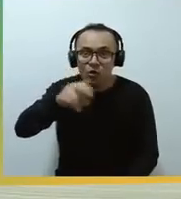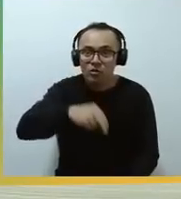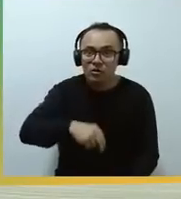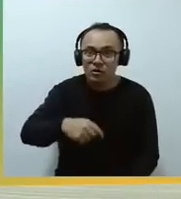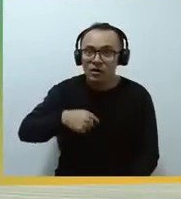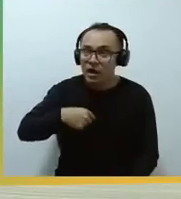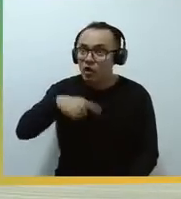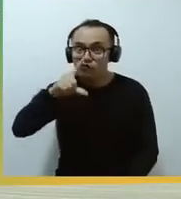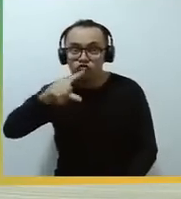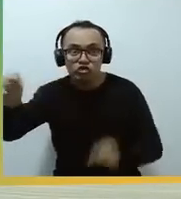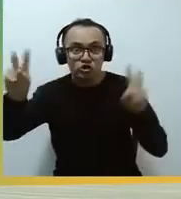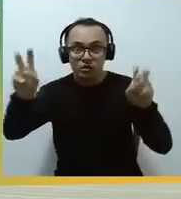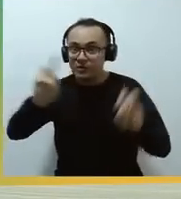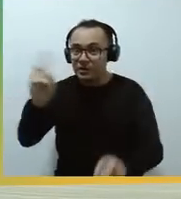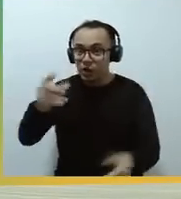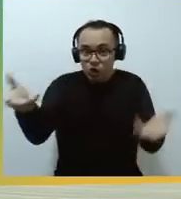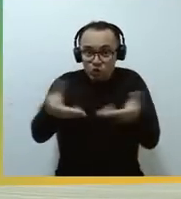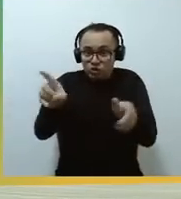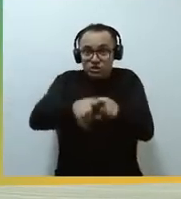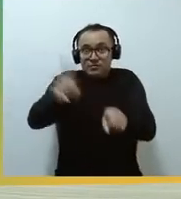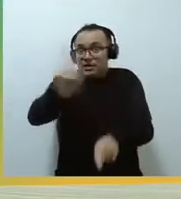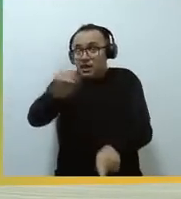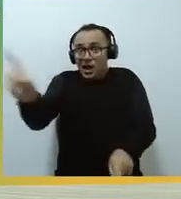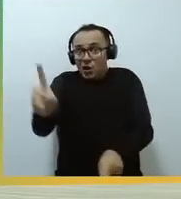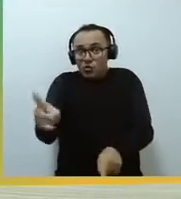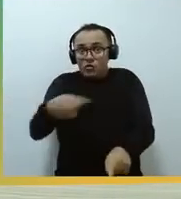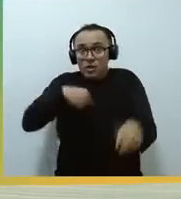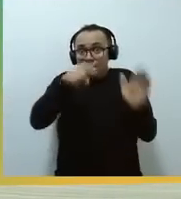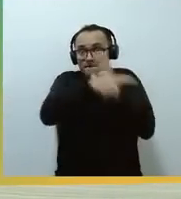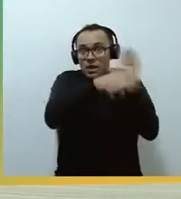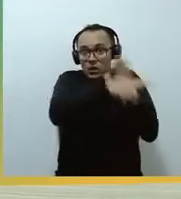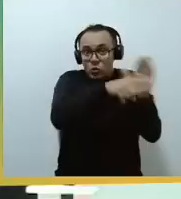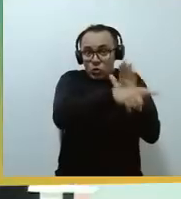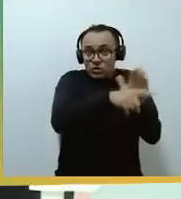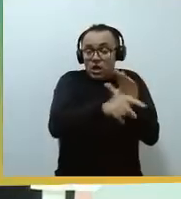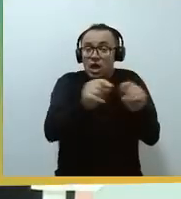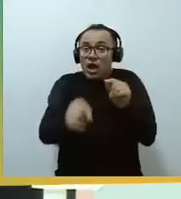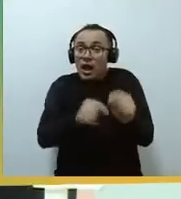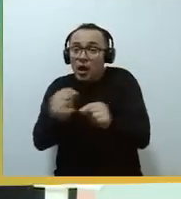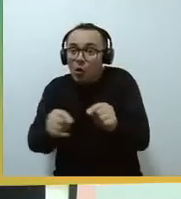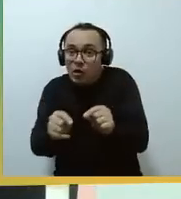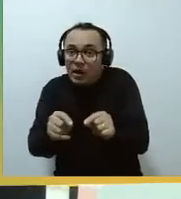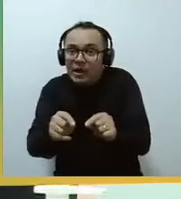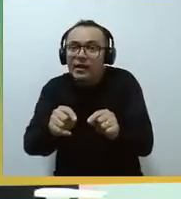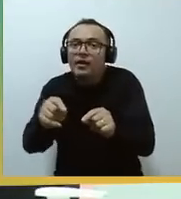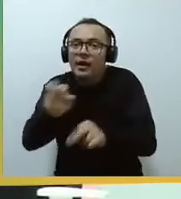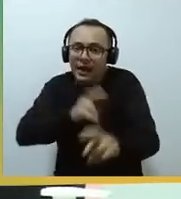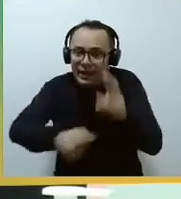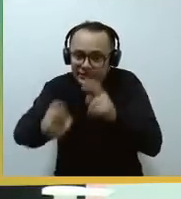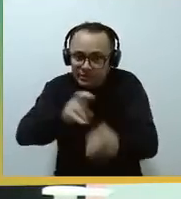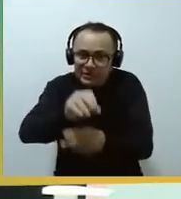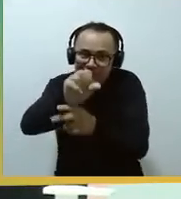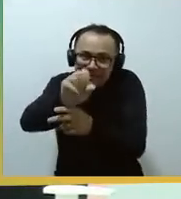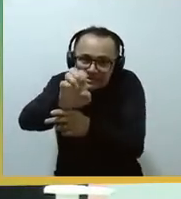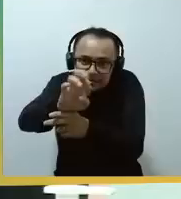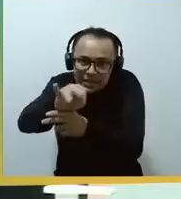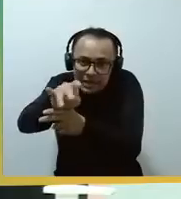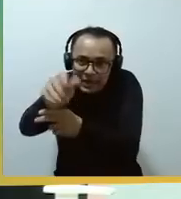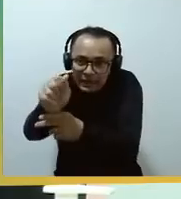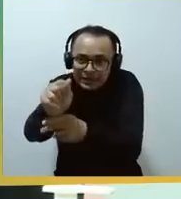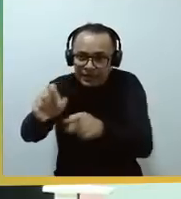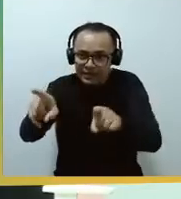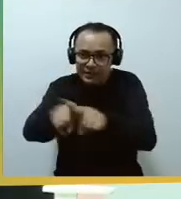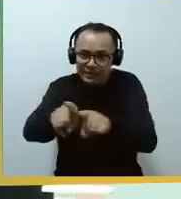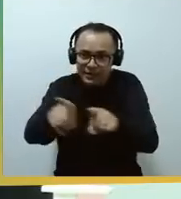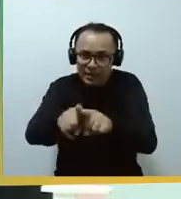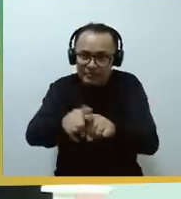hoje estou fugindo do tema. Os meus questionamentos, eles são exclusivos em relação à Serrana em relação ao mandato de